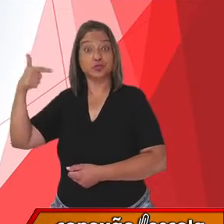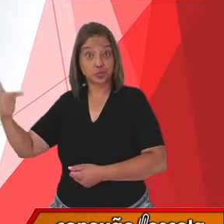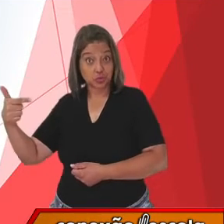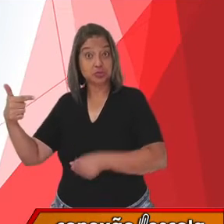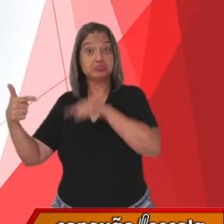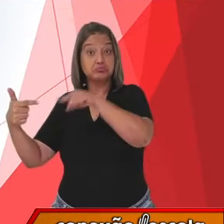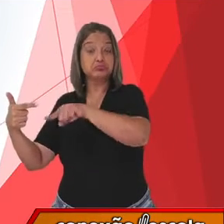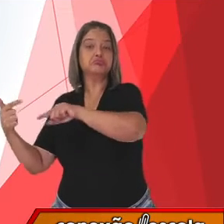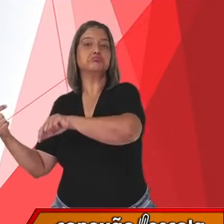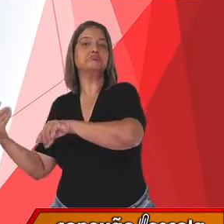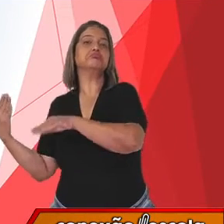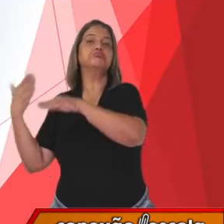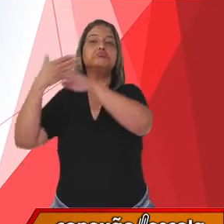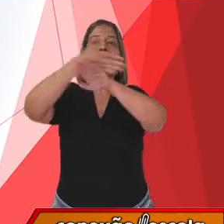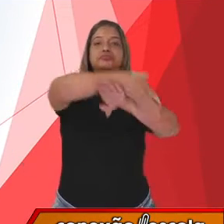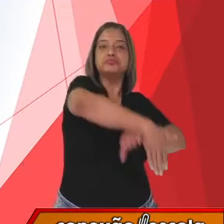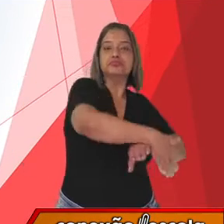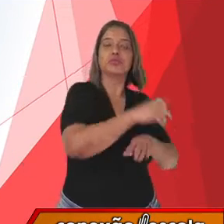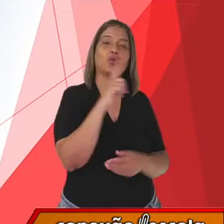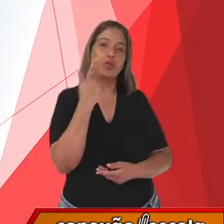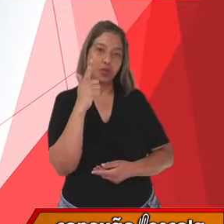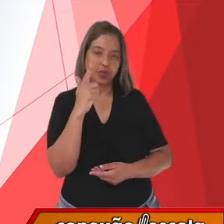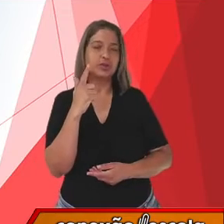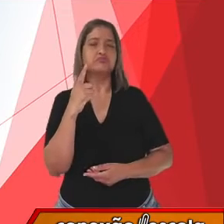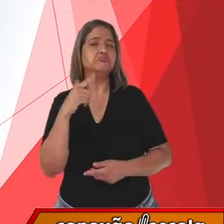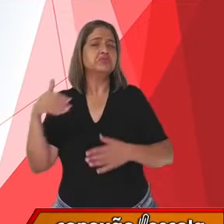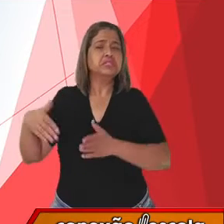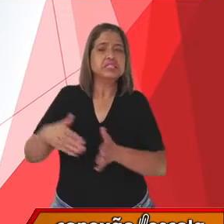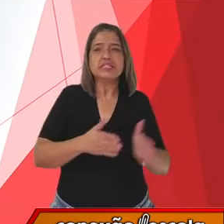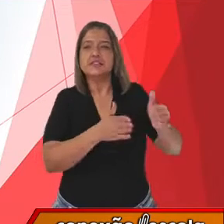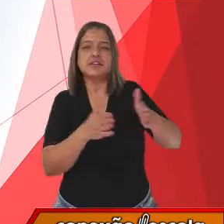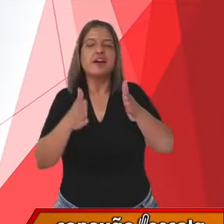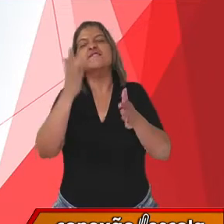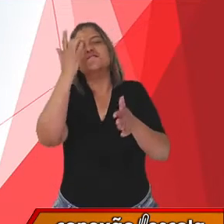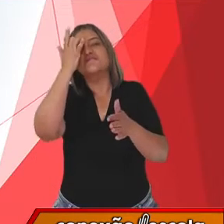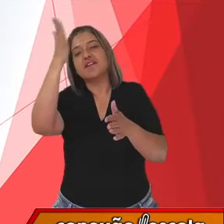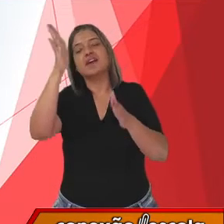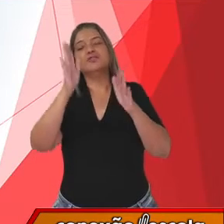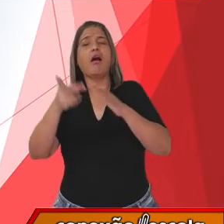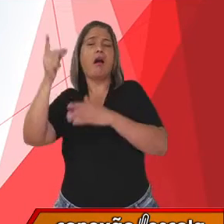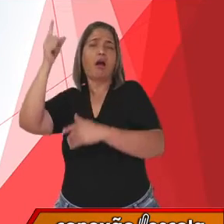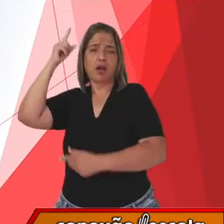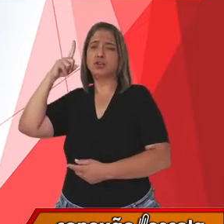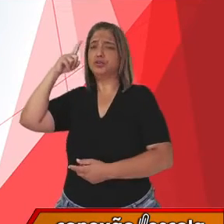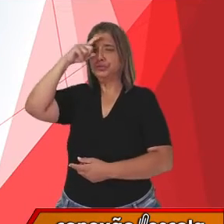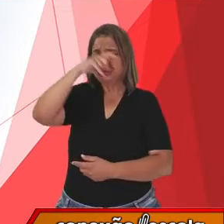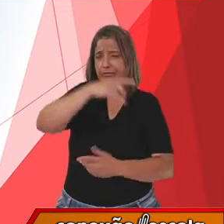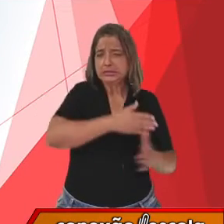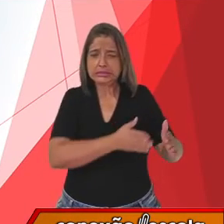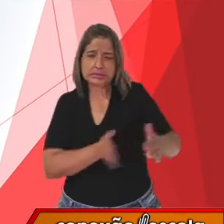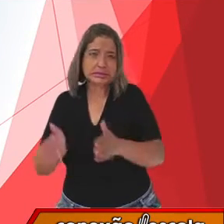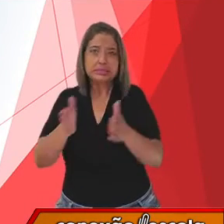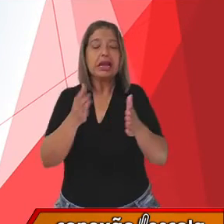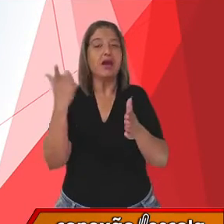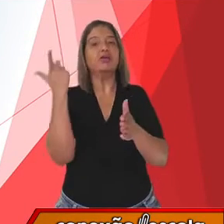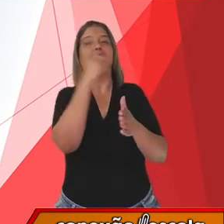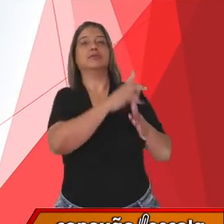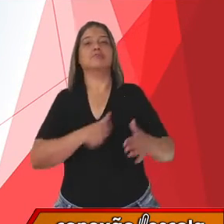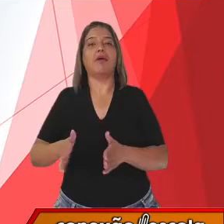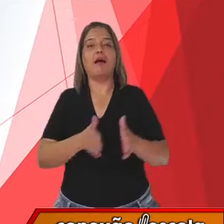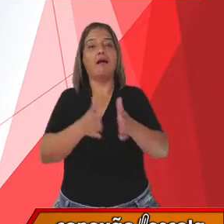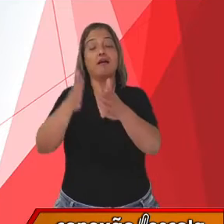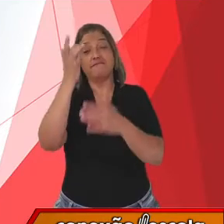1722. O caminho já não era tão difícil como nos primeiros tempos. 3